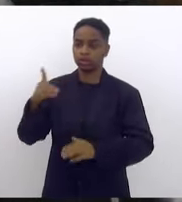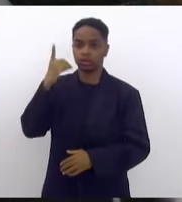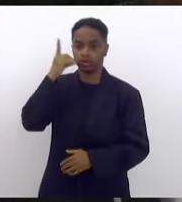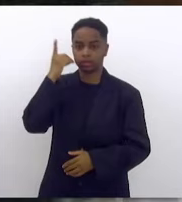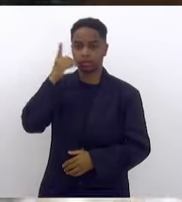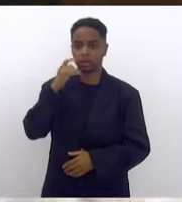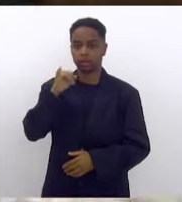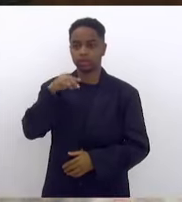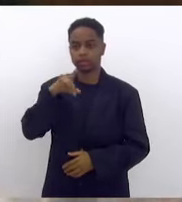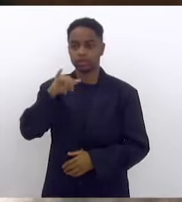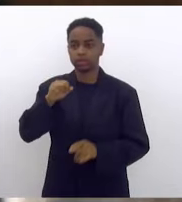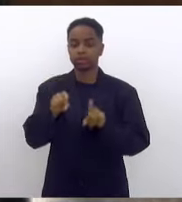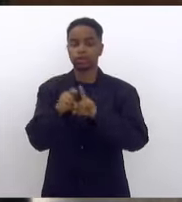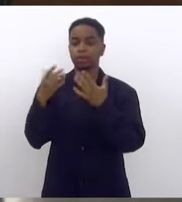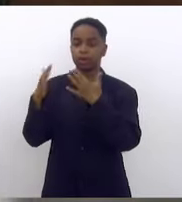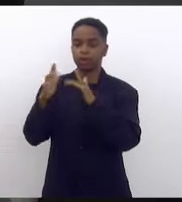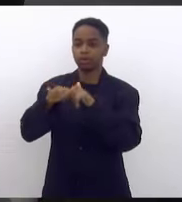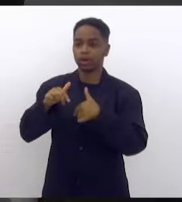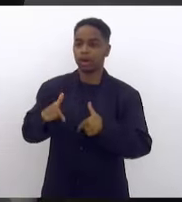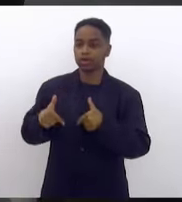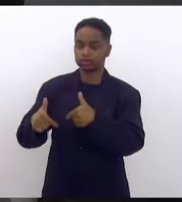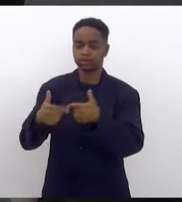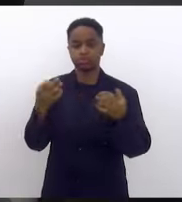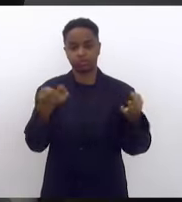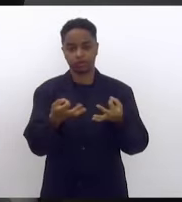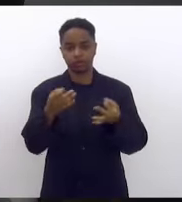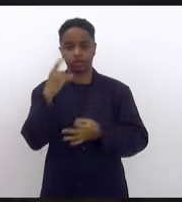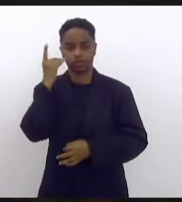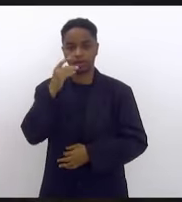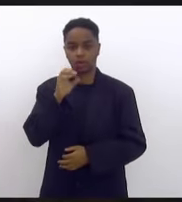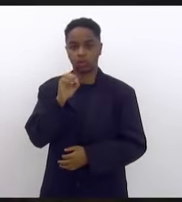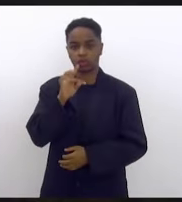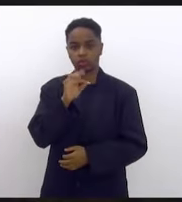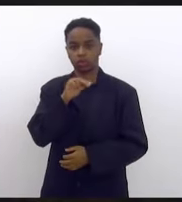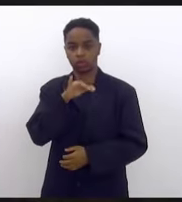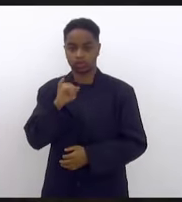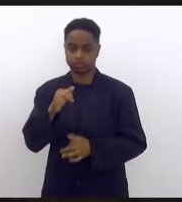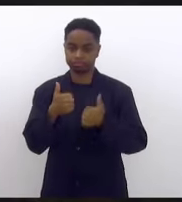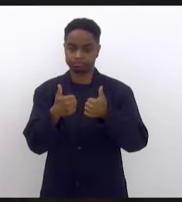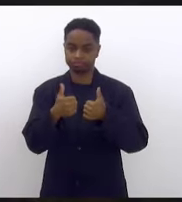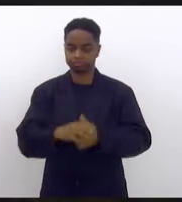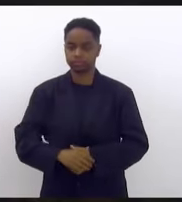e parabenizá-la pela iniciativa. Perfeito, deputado Otoni de Paula Pai.